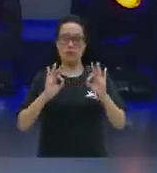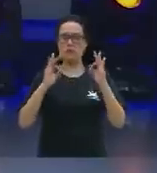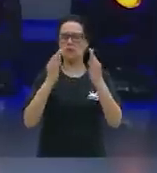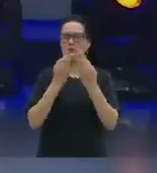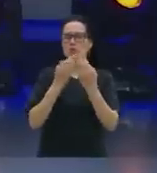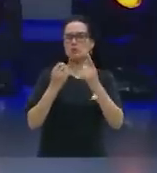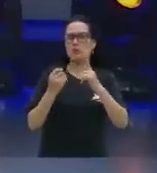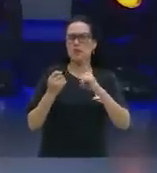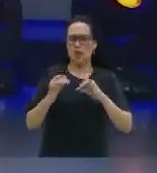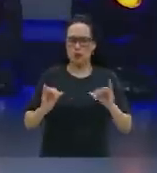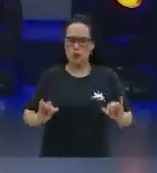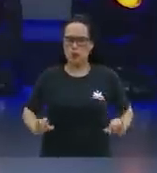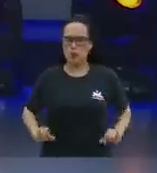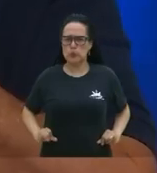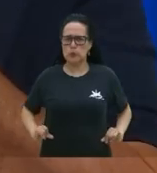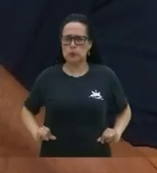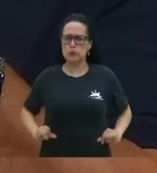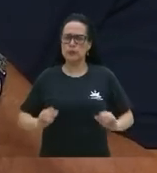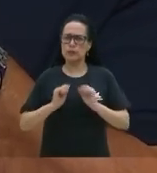sofre junto.